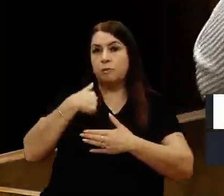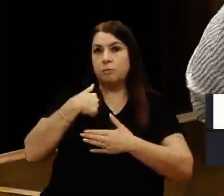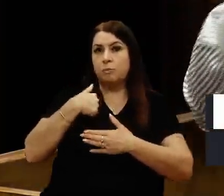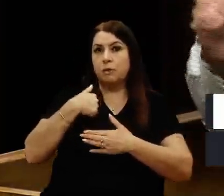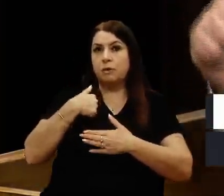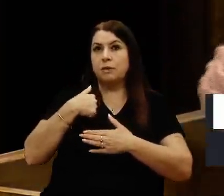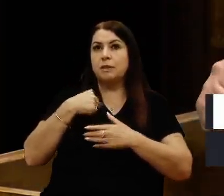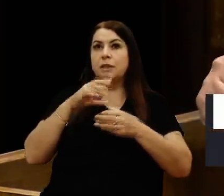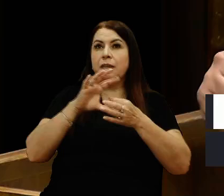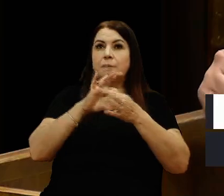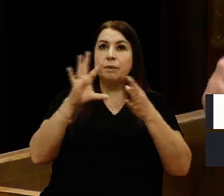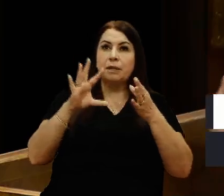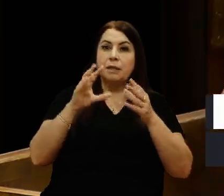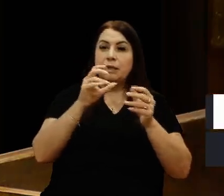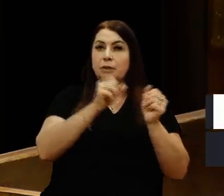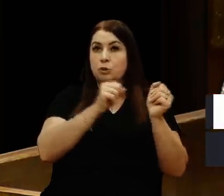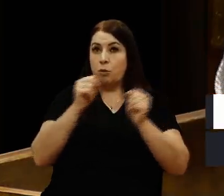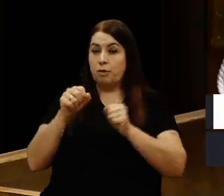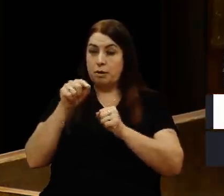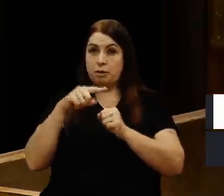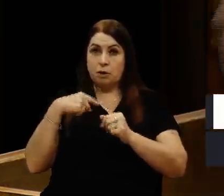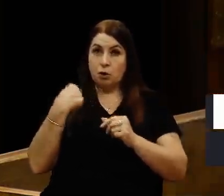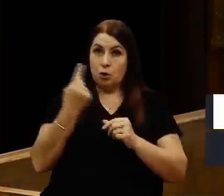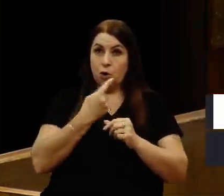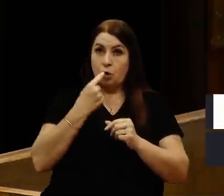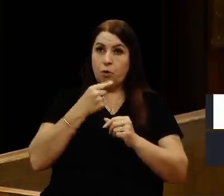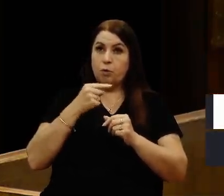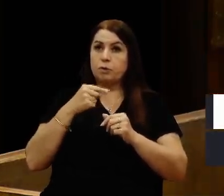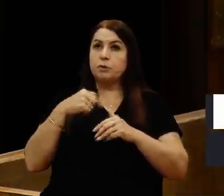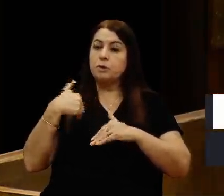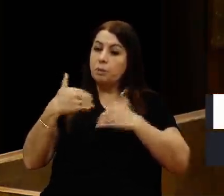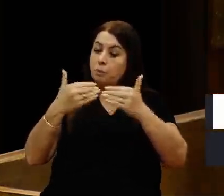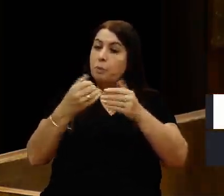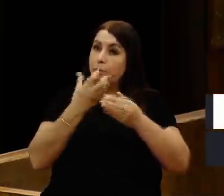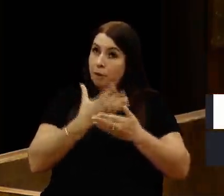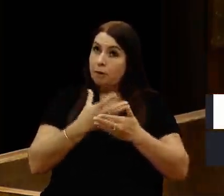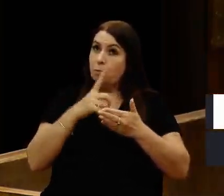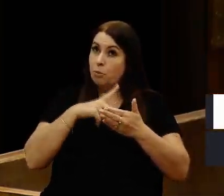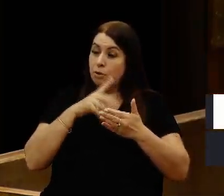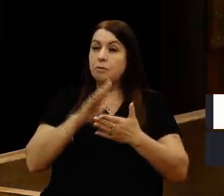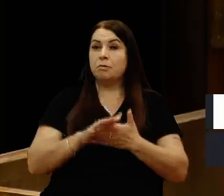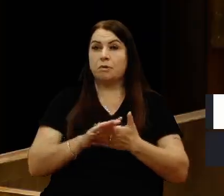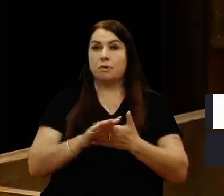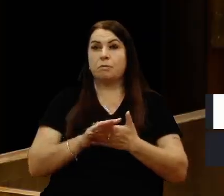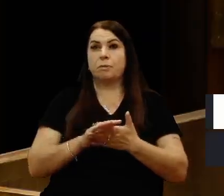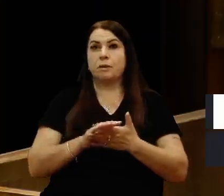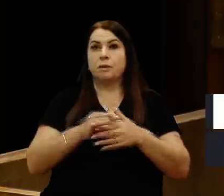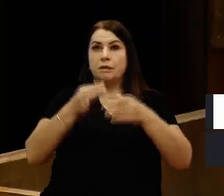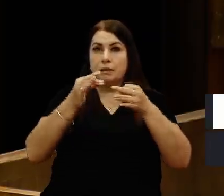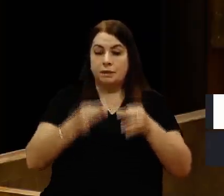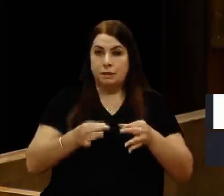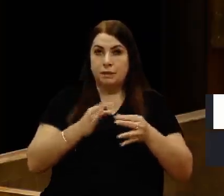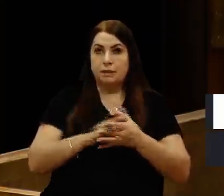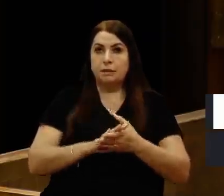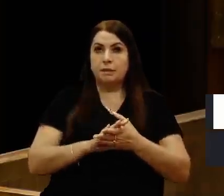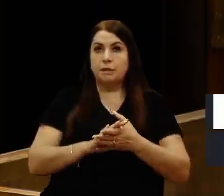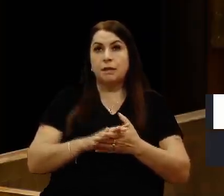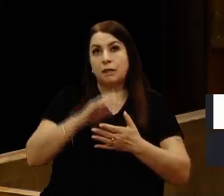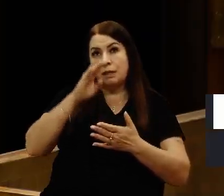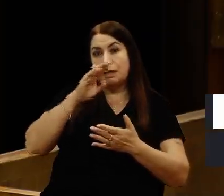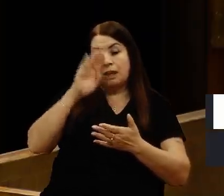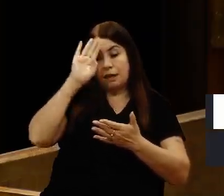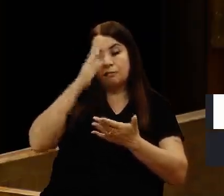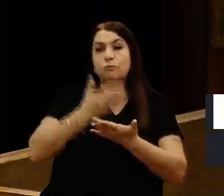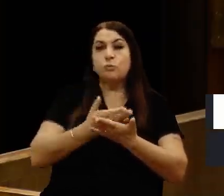da independência dos poderes. Eu acho que nós caminhamos tão bem porque temos a certeza e a